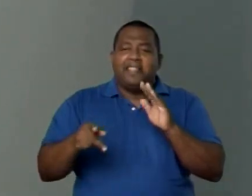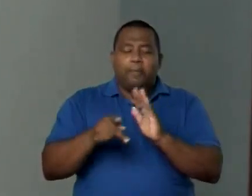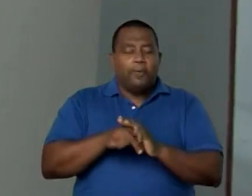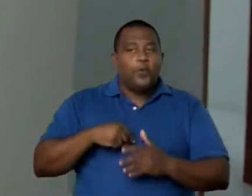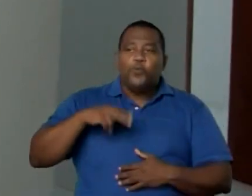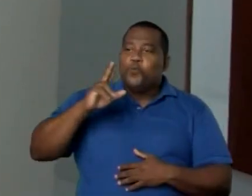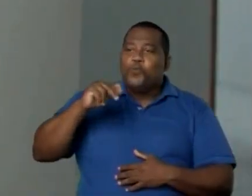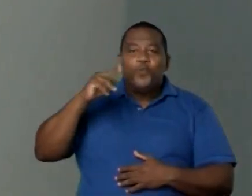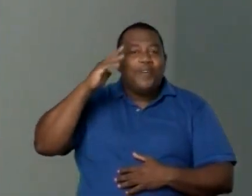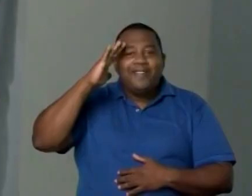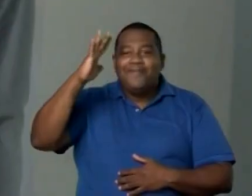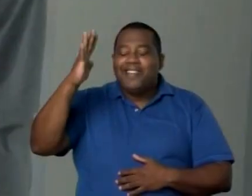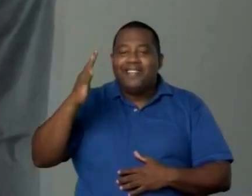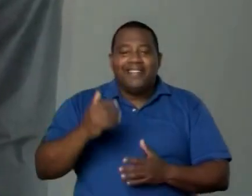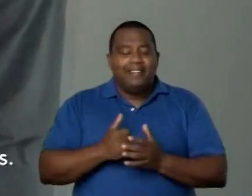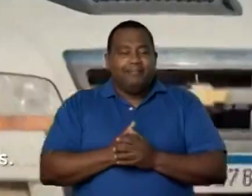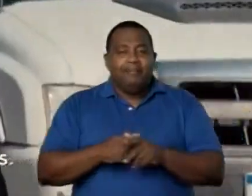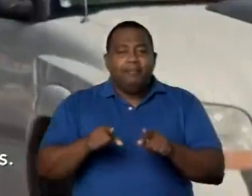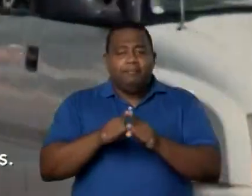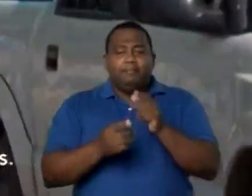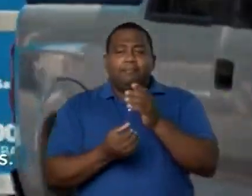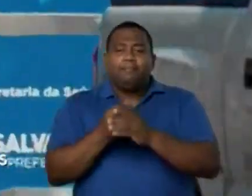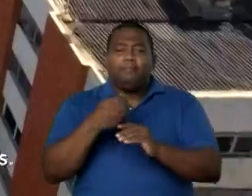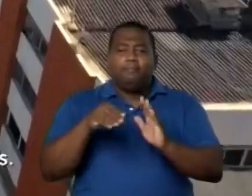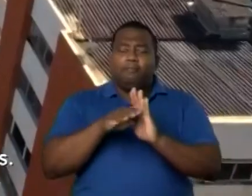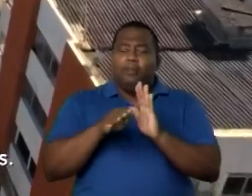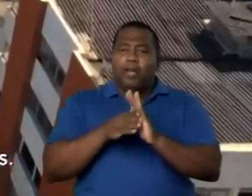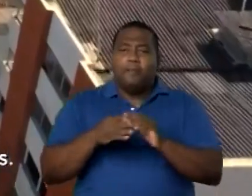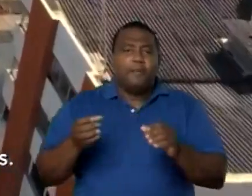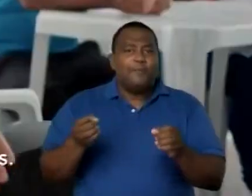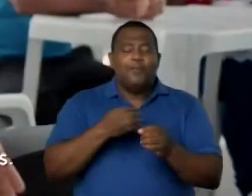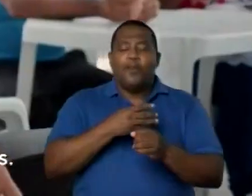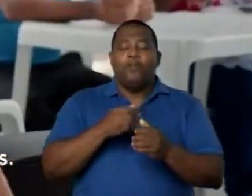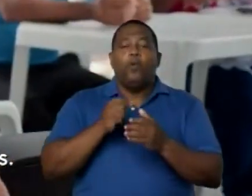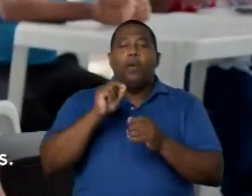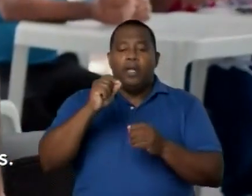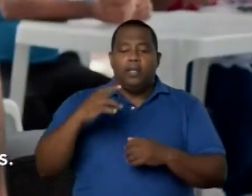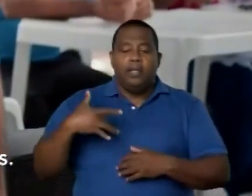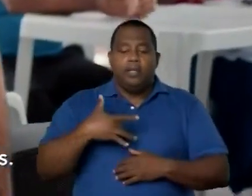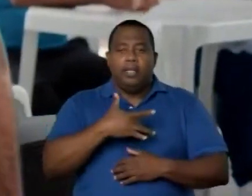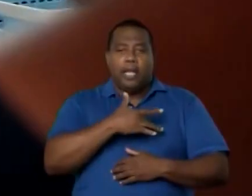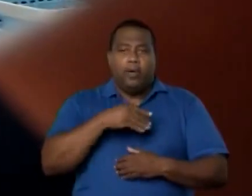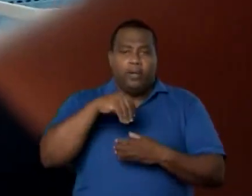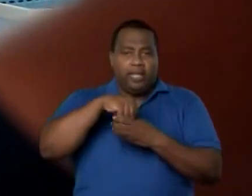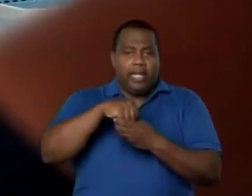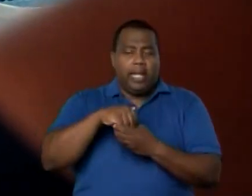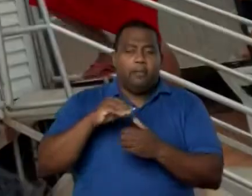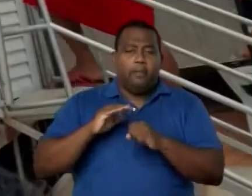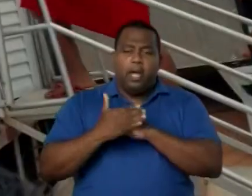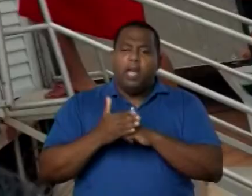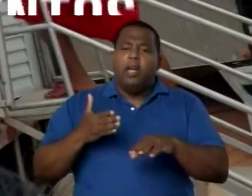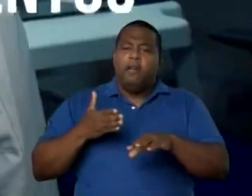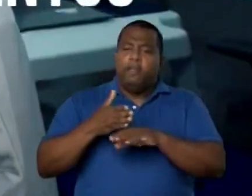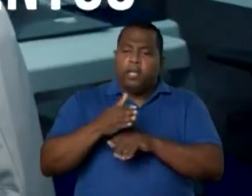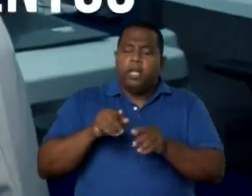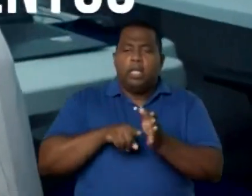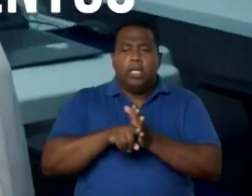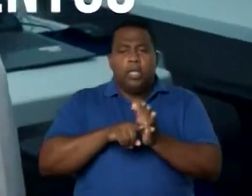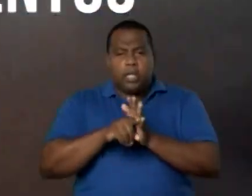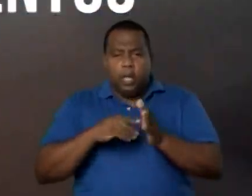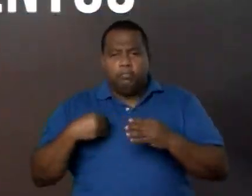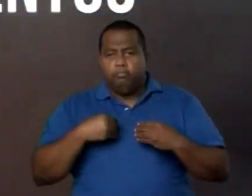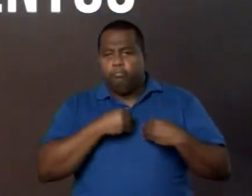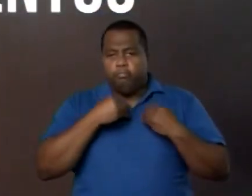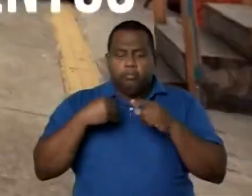própria? De jeito nenhum. Não, né? Não. Criamos programas inovadores como o Saúde nos Bairros. Eu já cheguei aqui, já fiz o